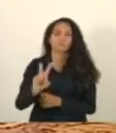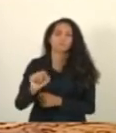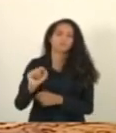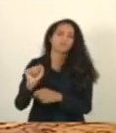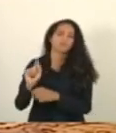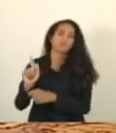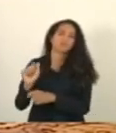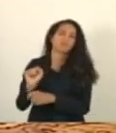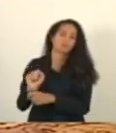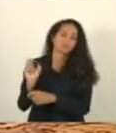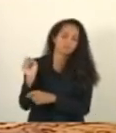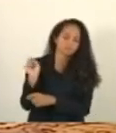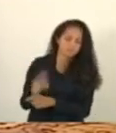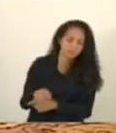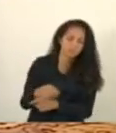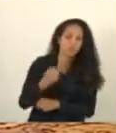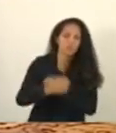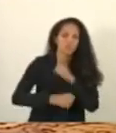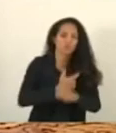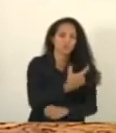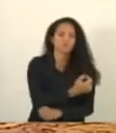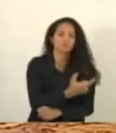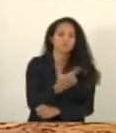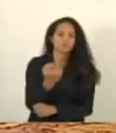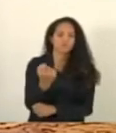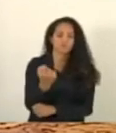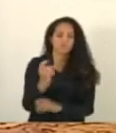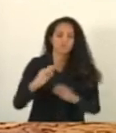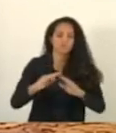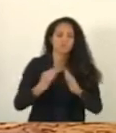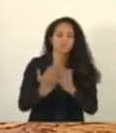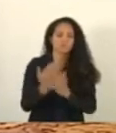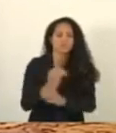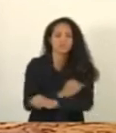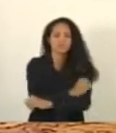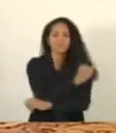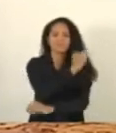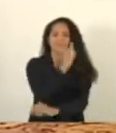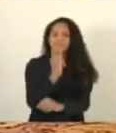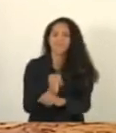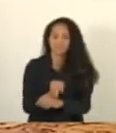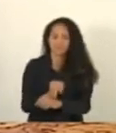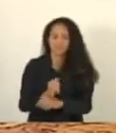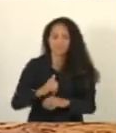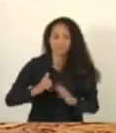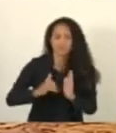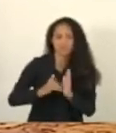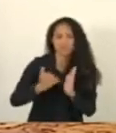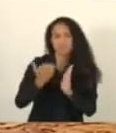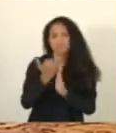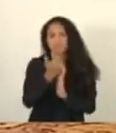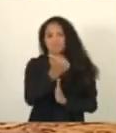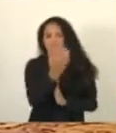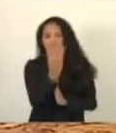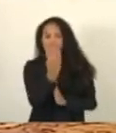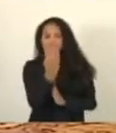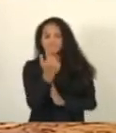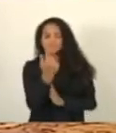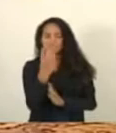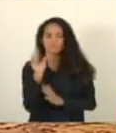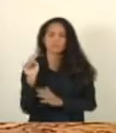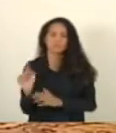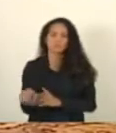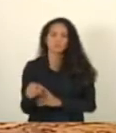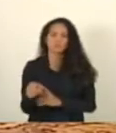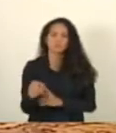em 2022. Serão 13 mil vagas a mais que foram oferecidas, a mais